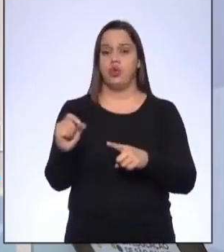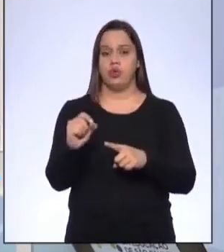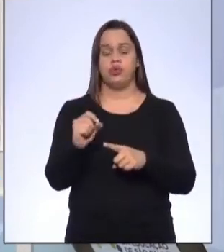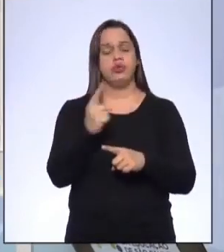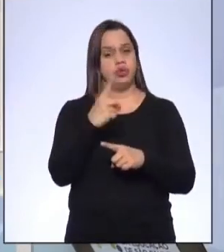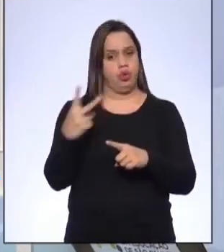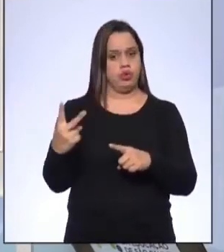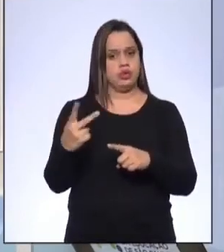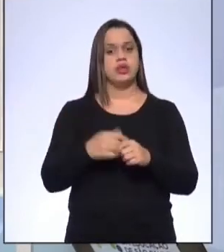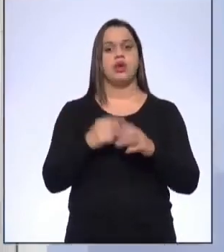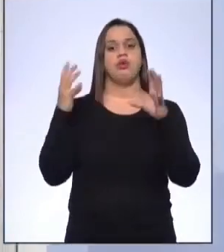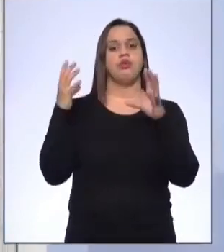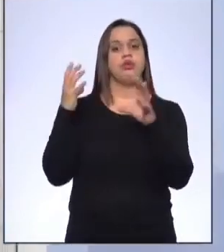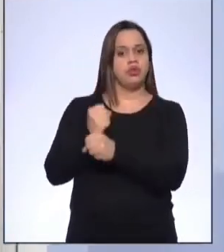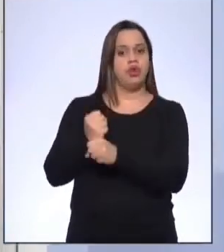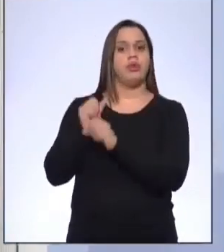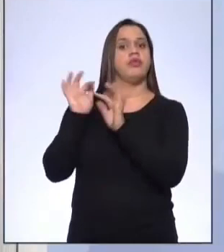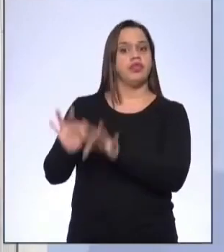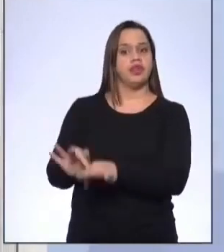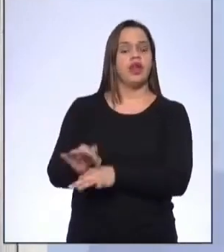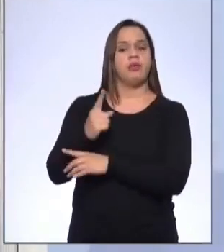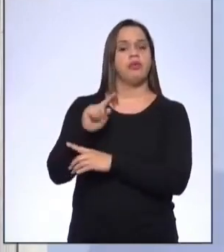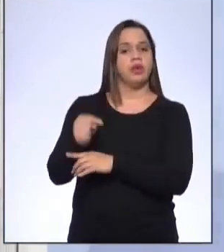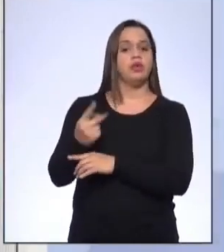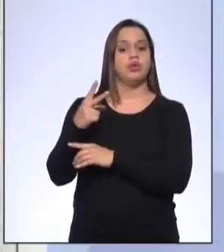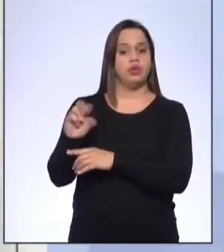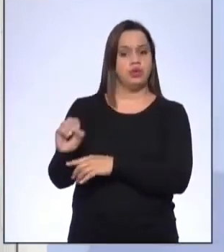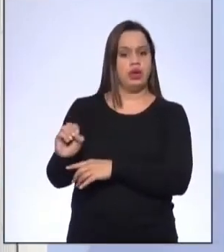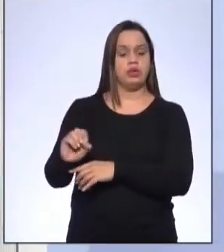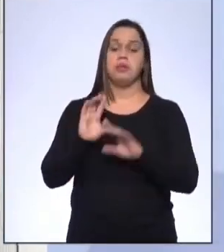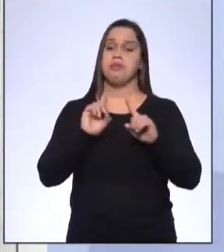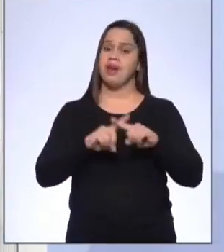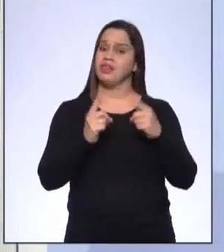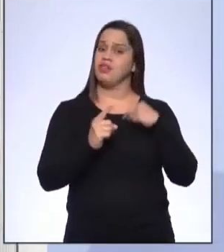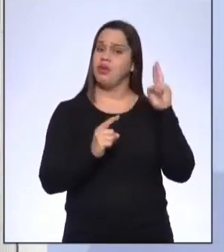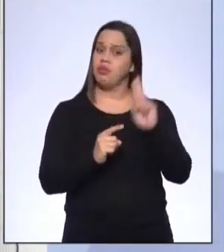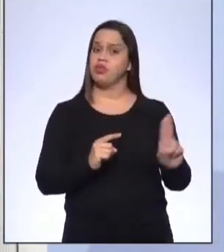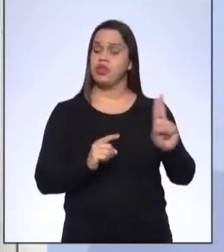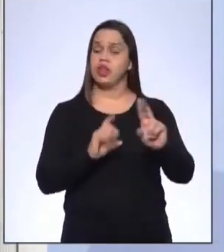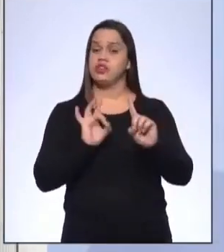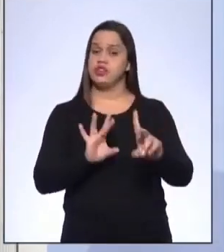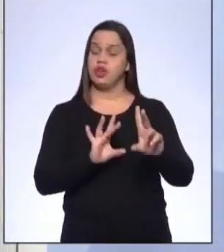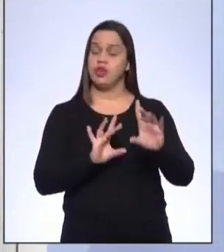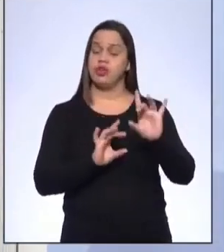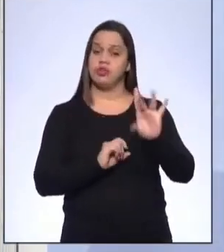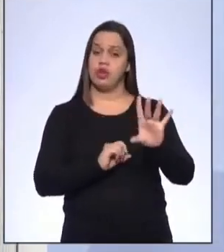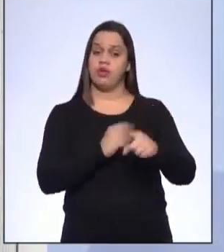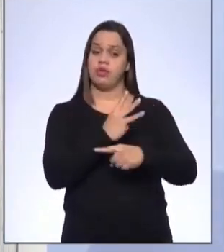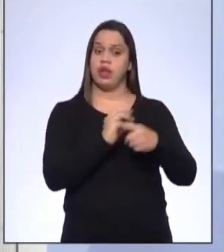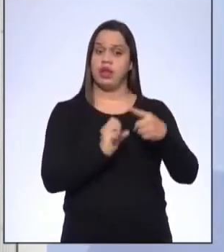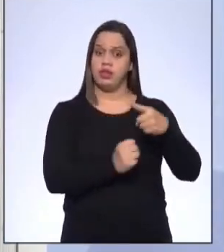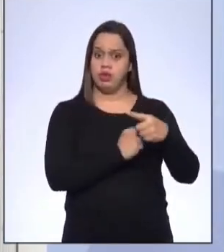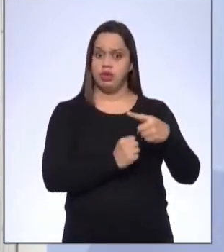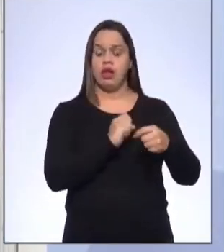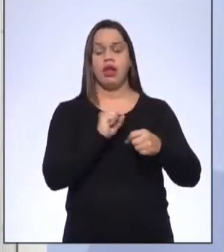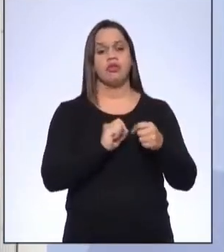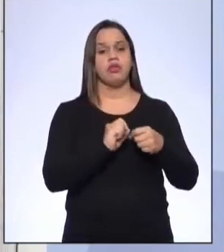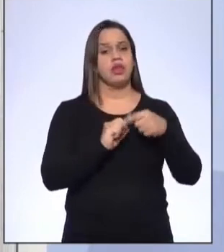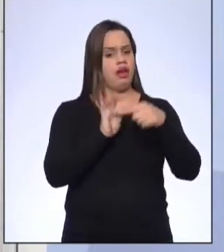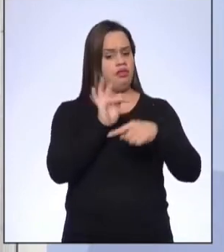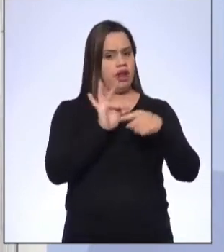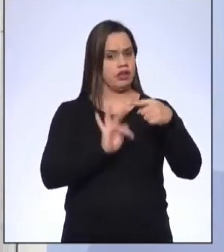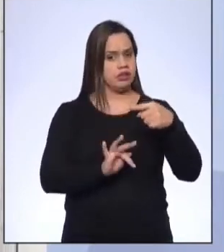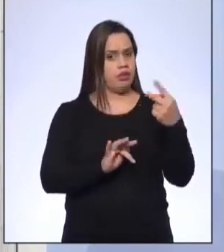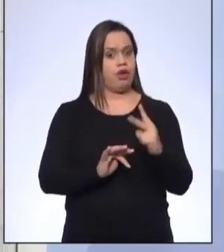R$1.200. Como a gente vai utilizar apenas 3/8, ou seja, uma fração, desse valor, eu vou